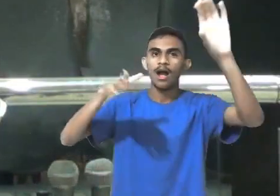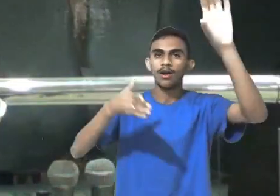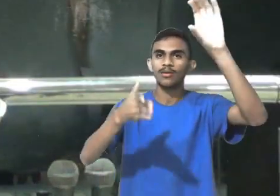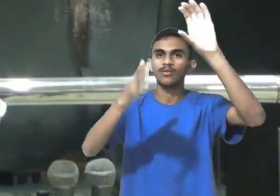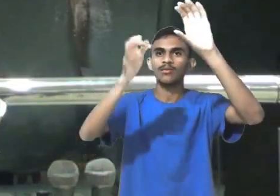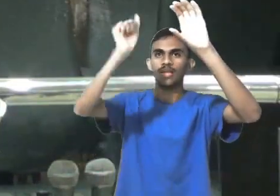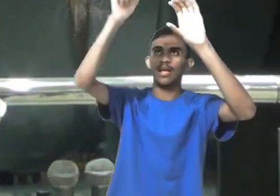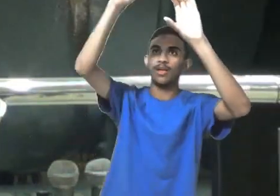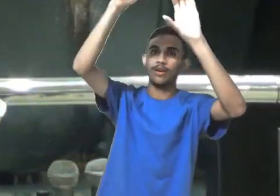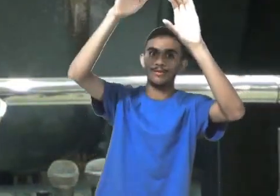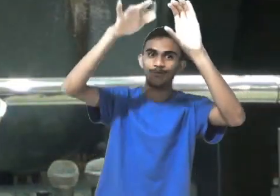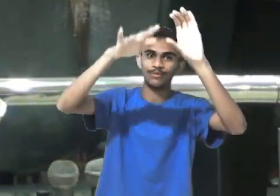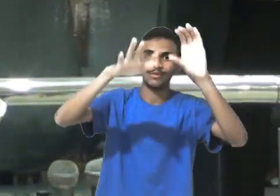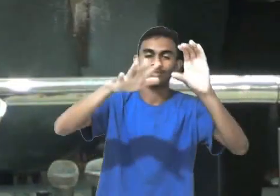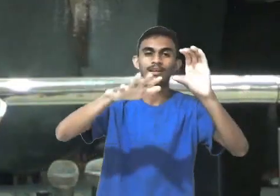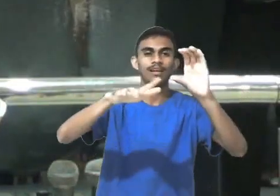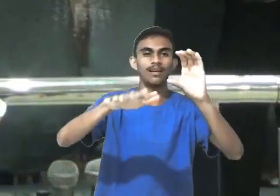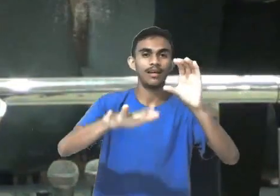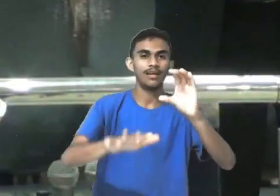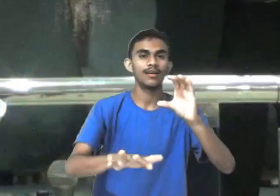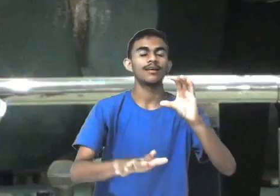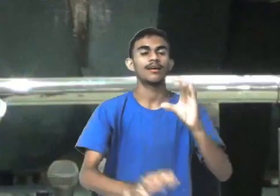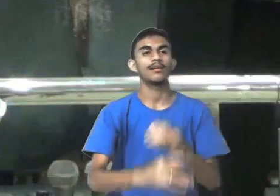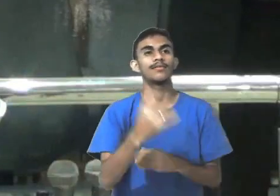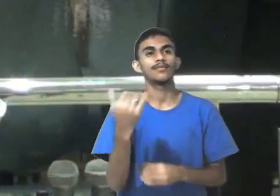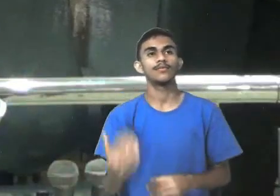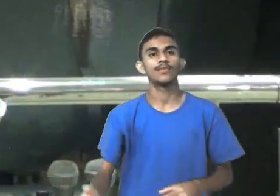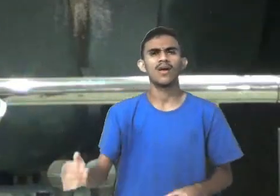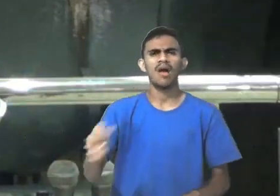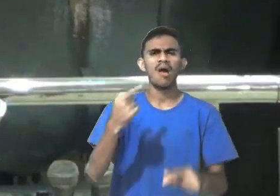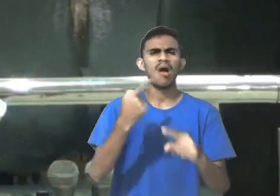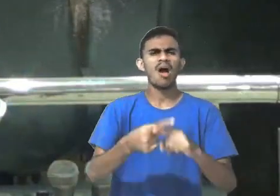abençoa dos altos céus.